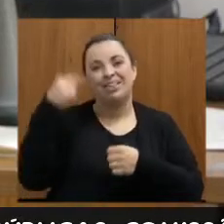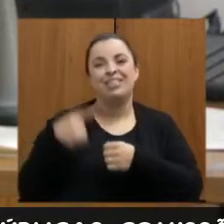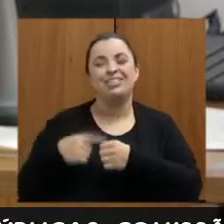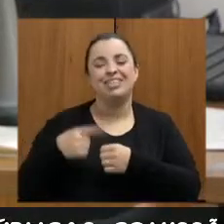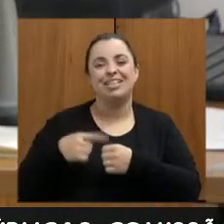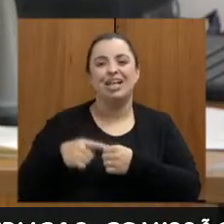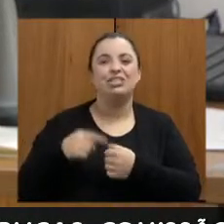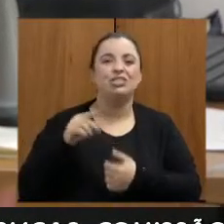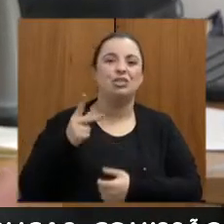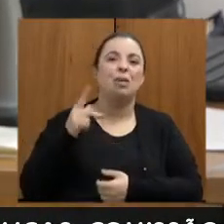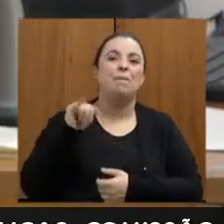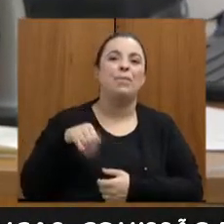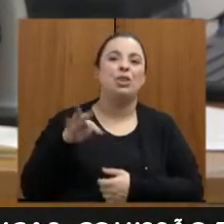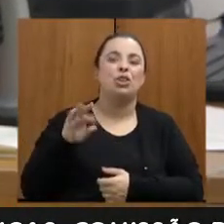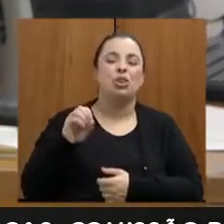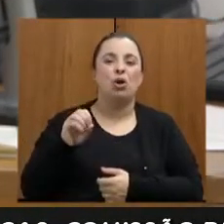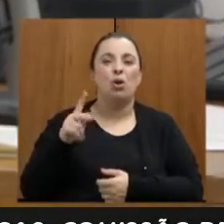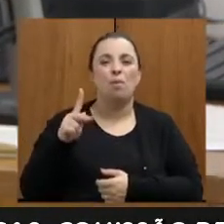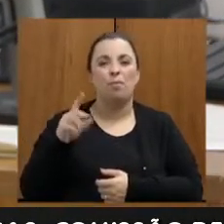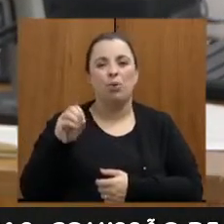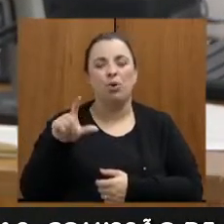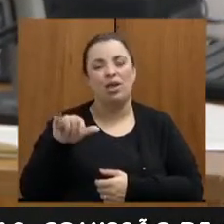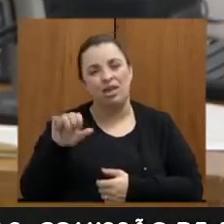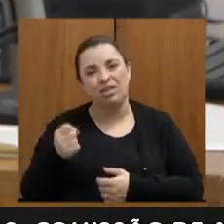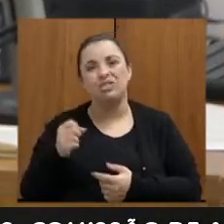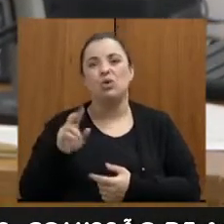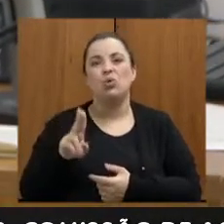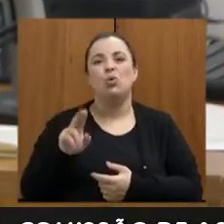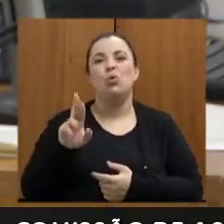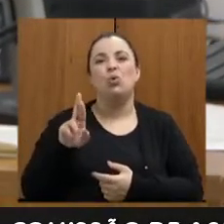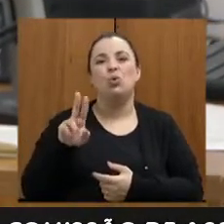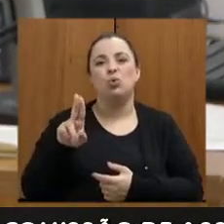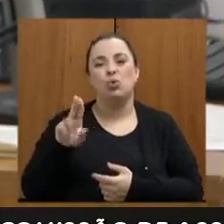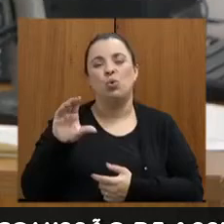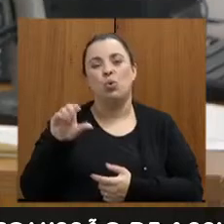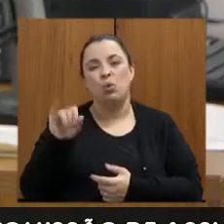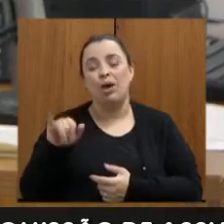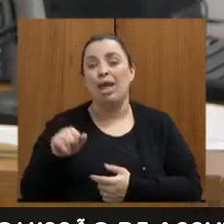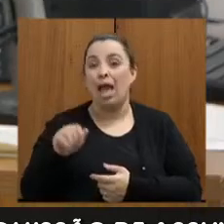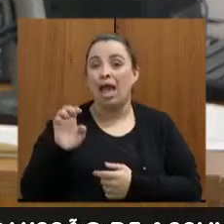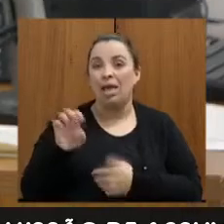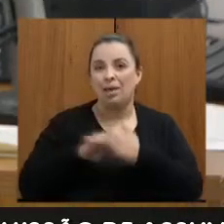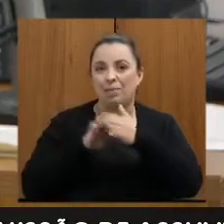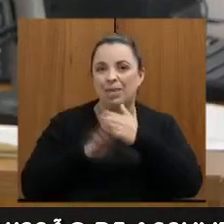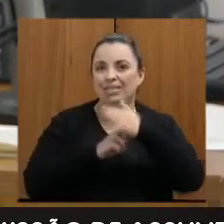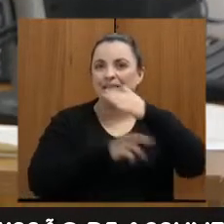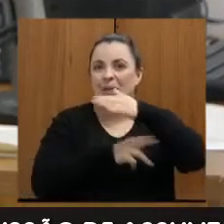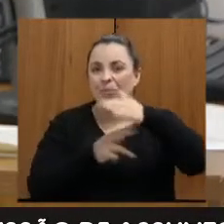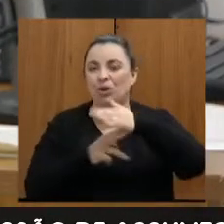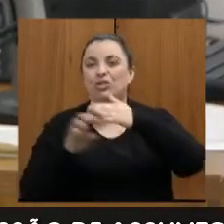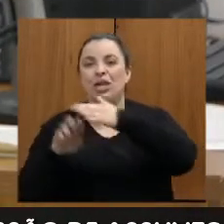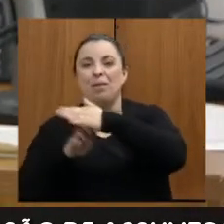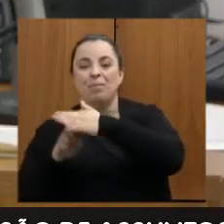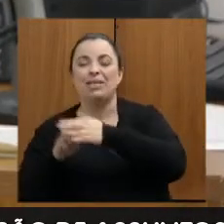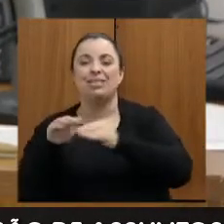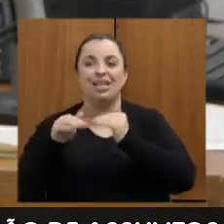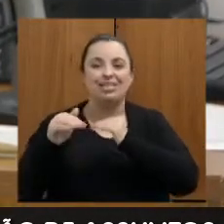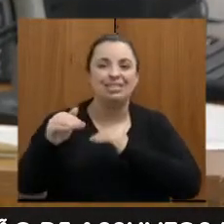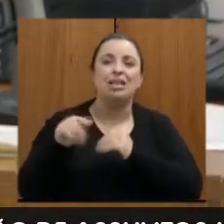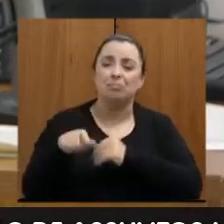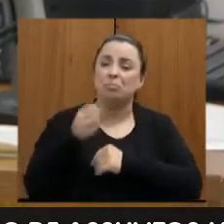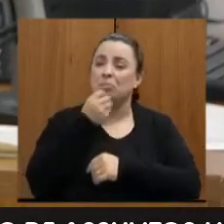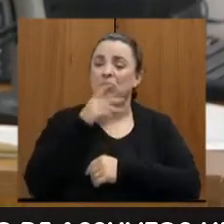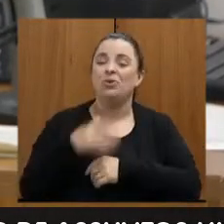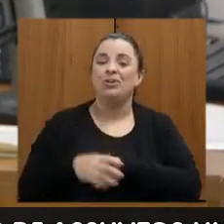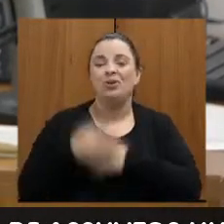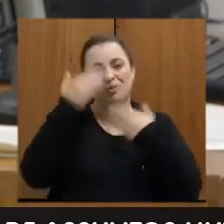a mesma empresa que eu a ponte então a gente não tem duas grandes obras para inaugurada em brigado Secretário é